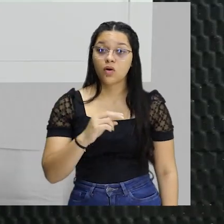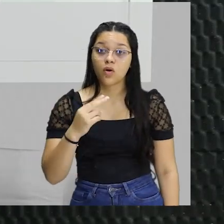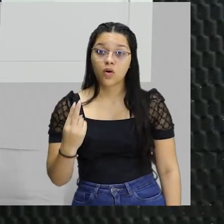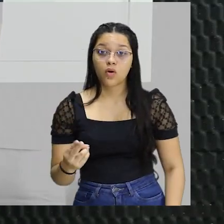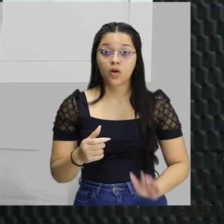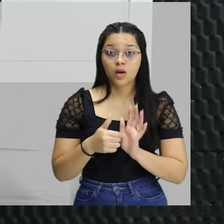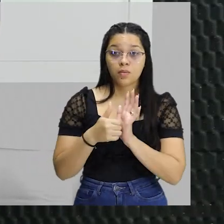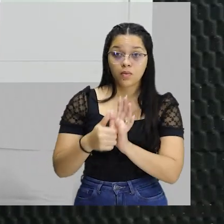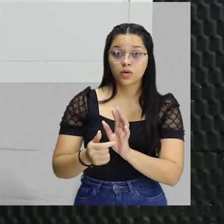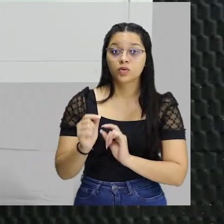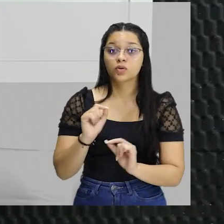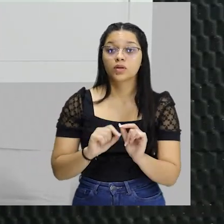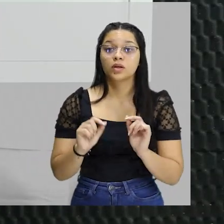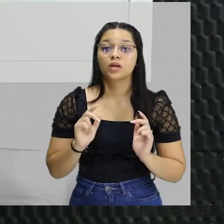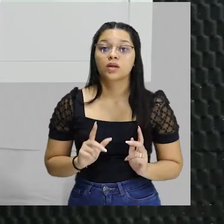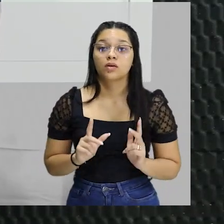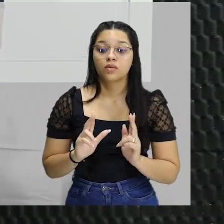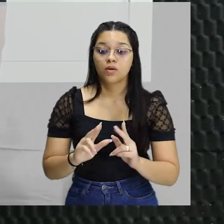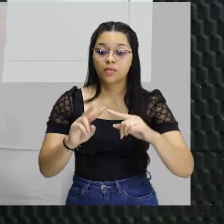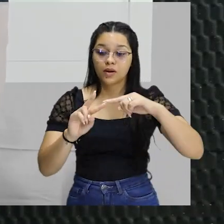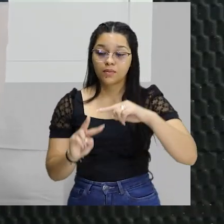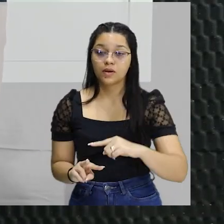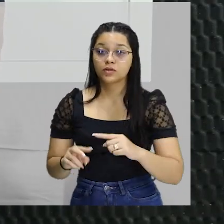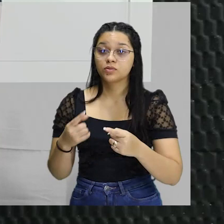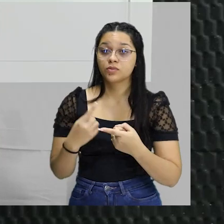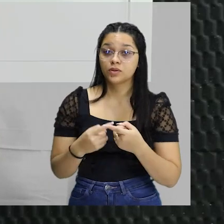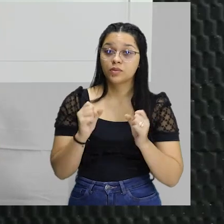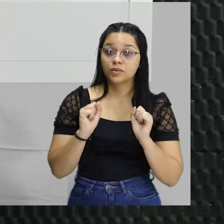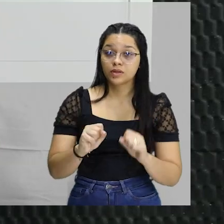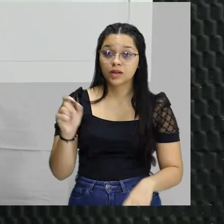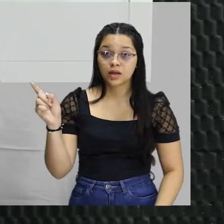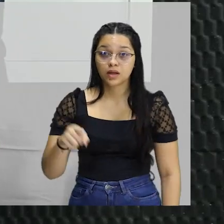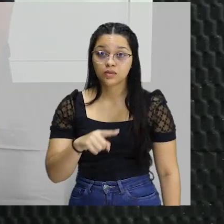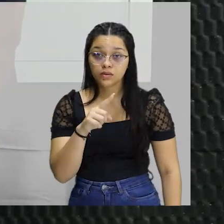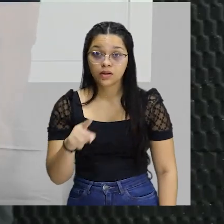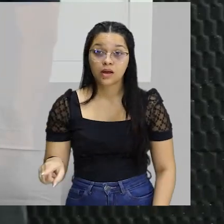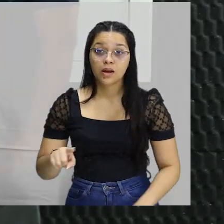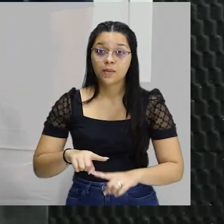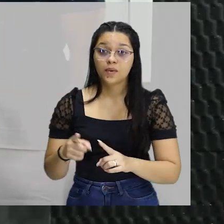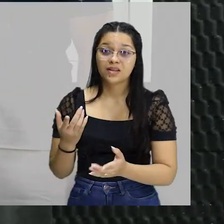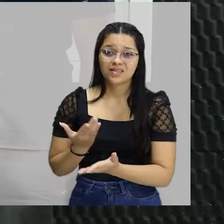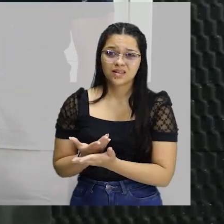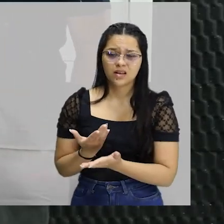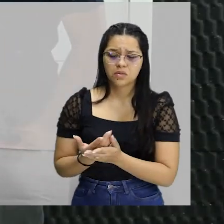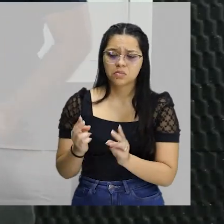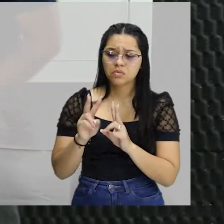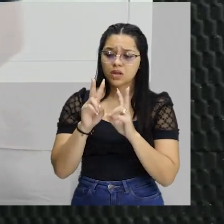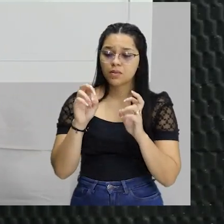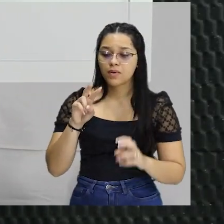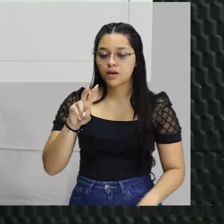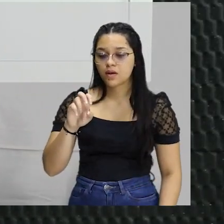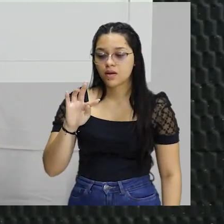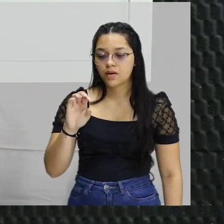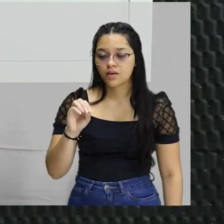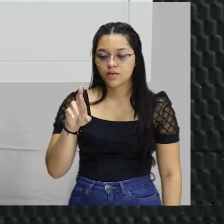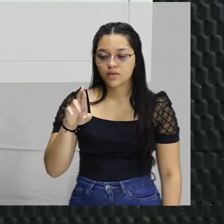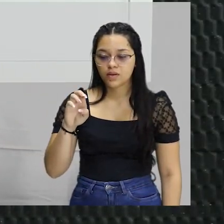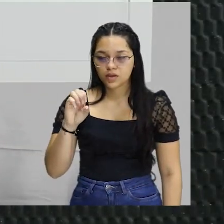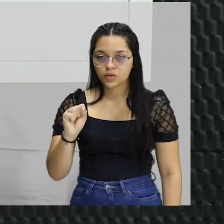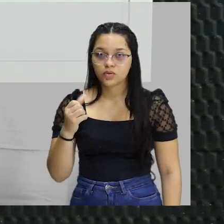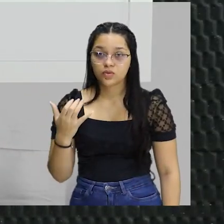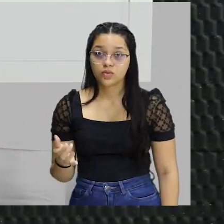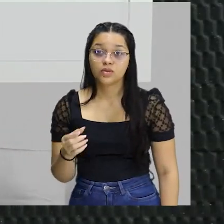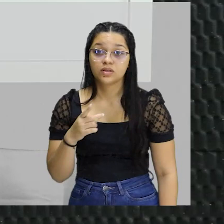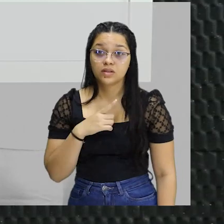apontam para cima tem que ser igual às forças que apontam para baixo. Isso para poder anular. Mas nós vimos lá na aula sobre vetores que essas forças, esses